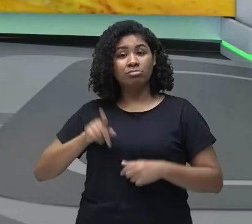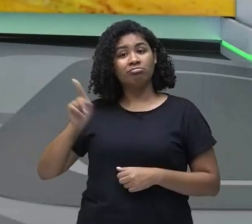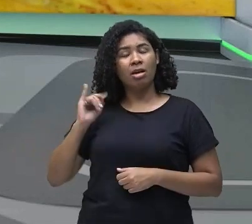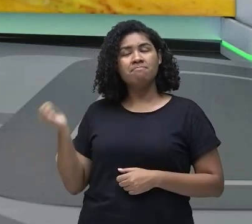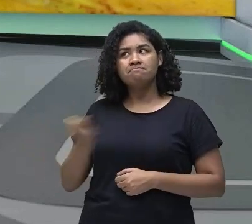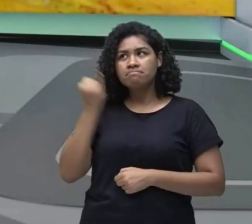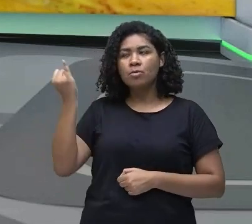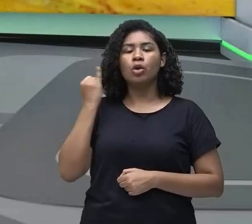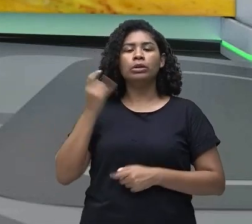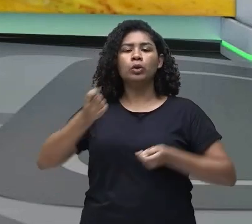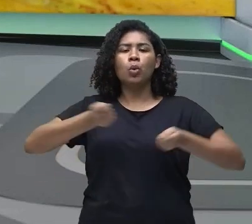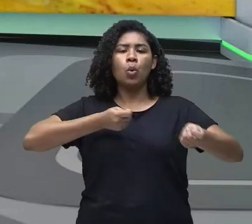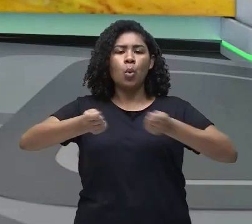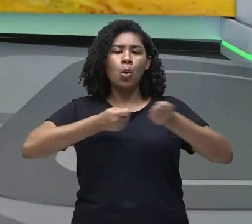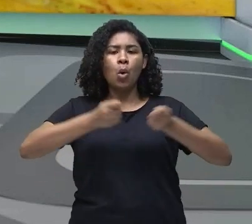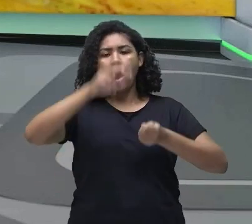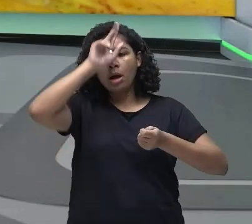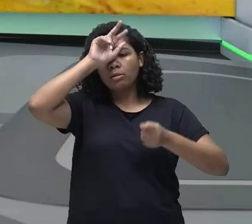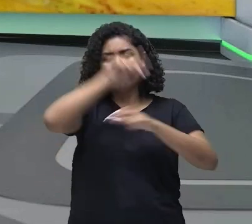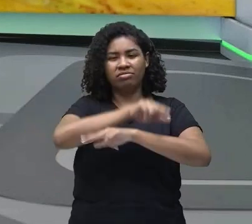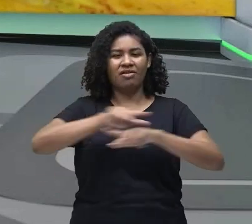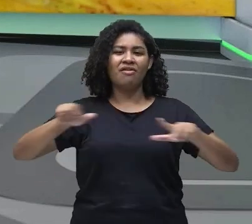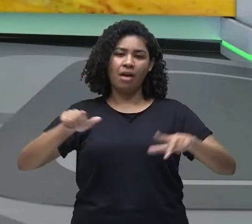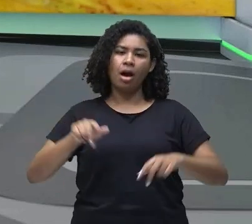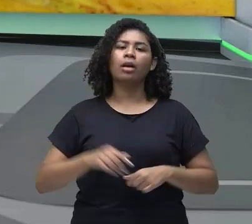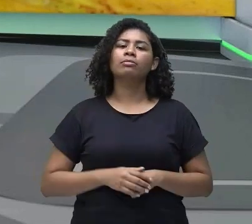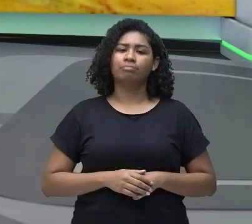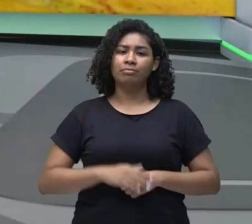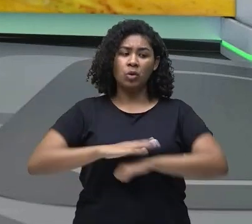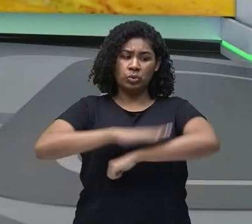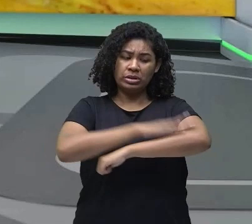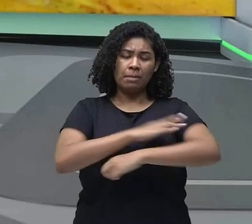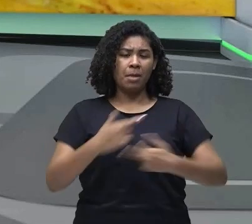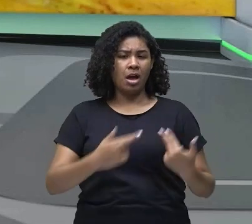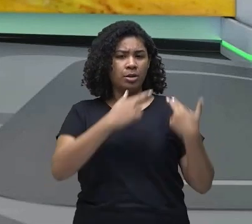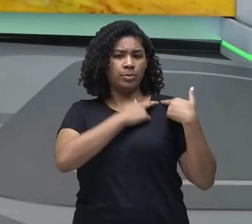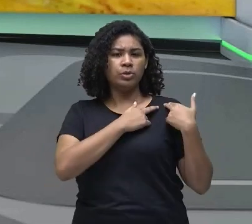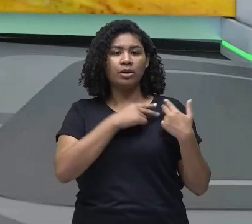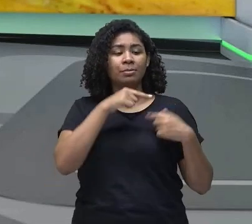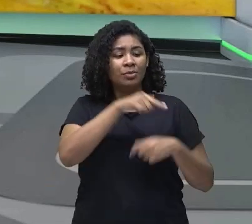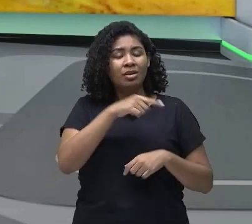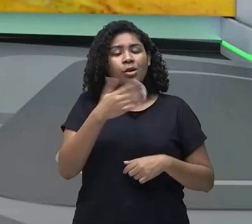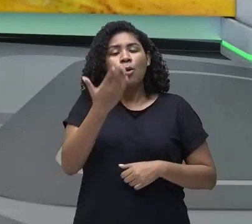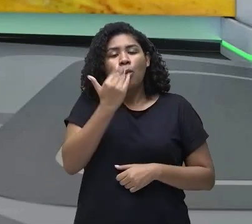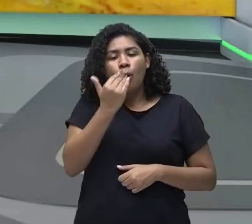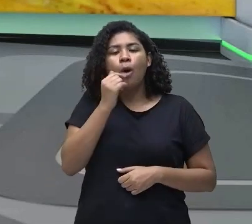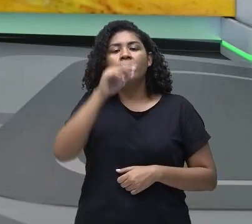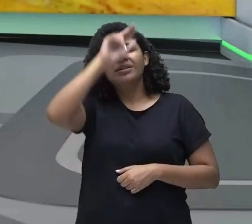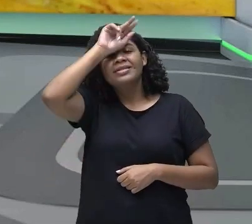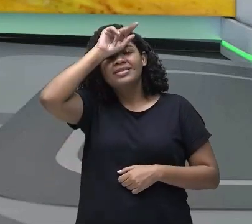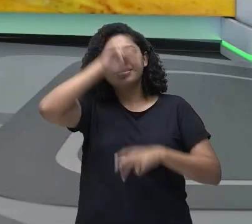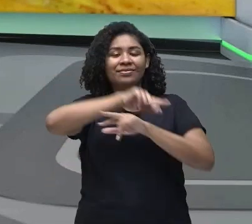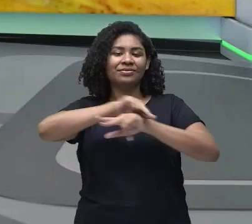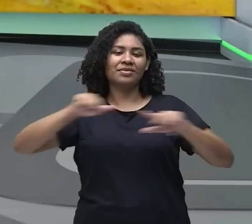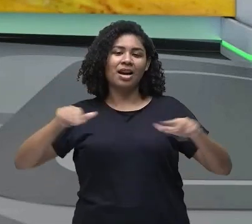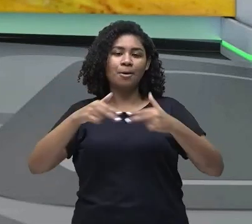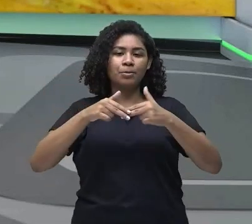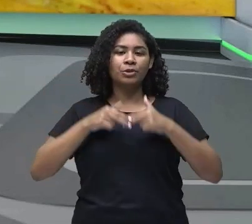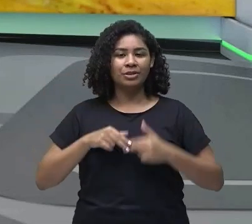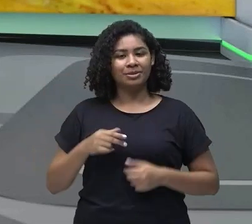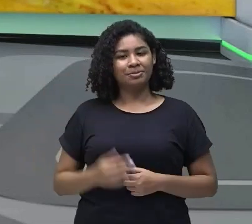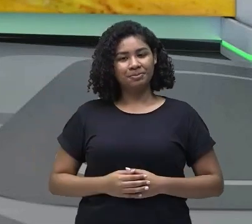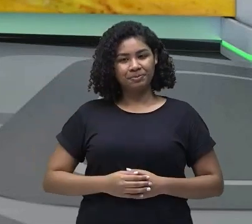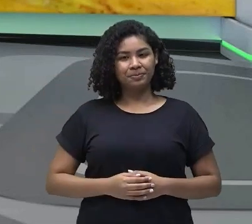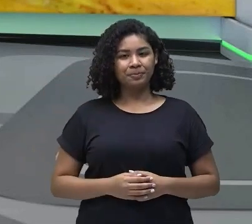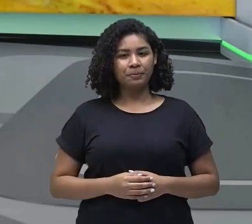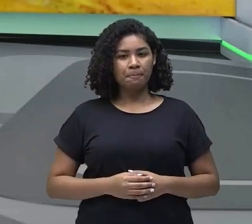ambiental e o controle de populações de insetos também, porque a alimentação dele é insetos, ele é um